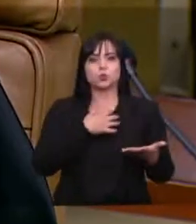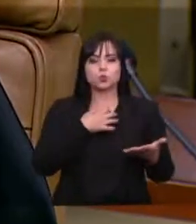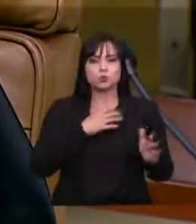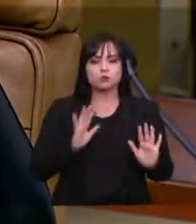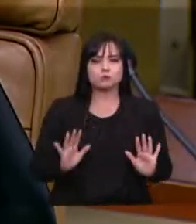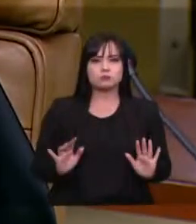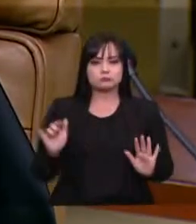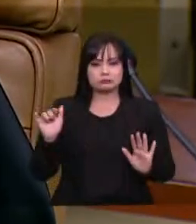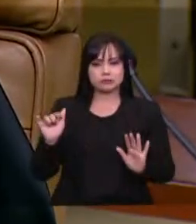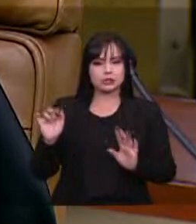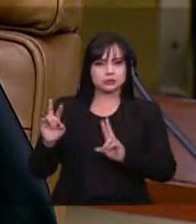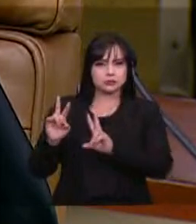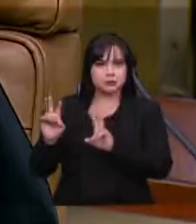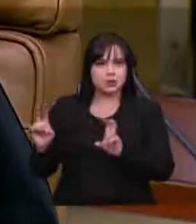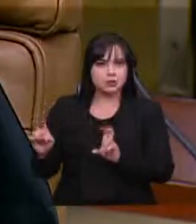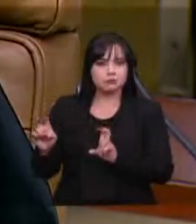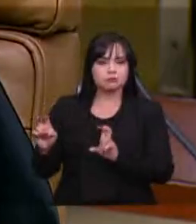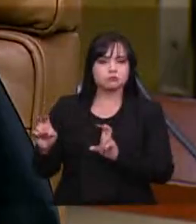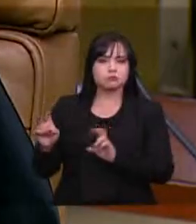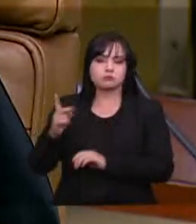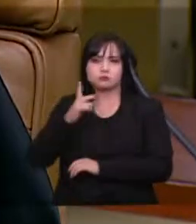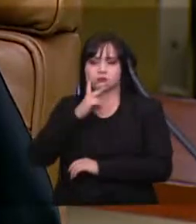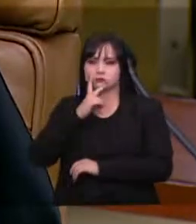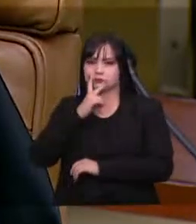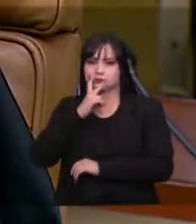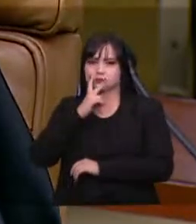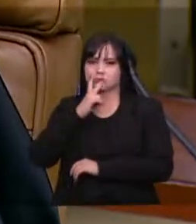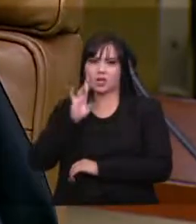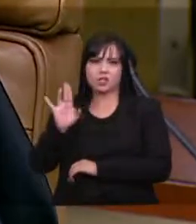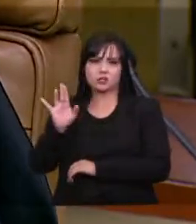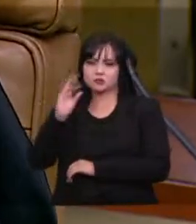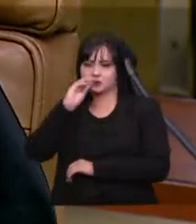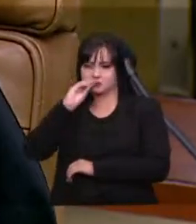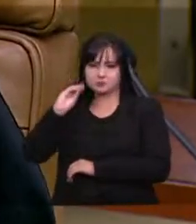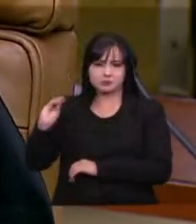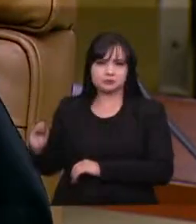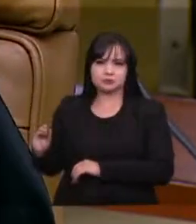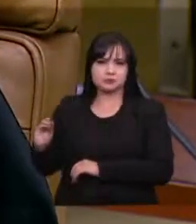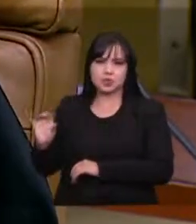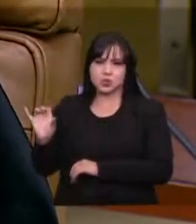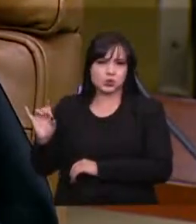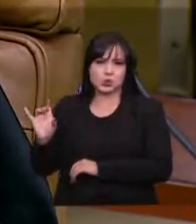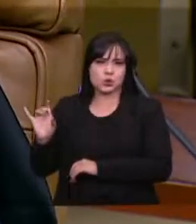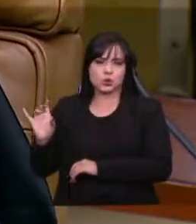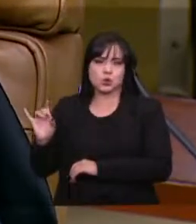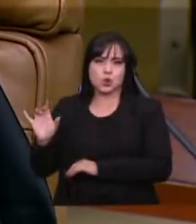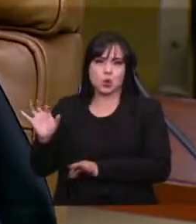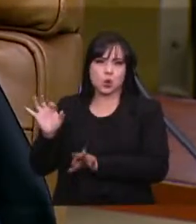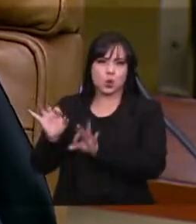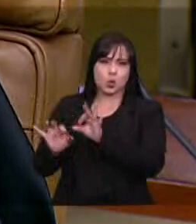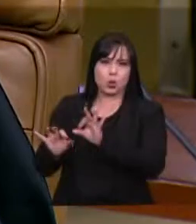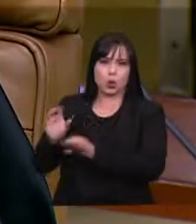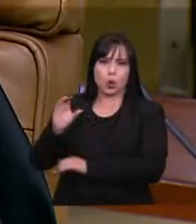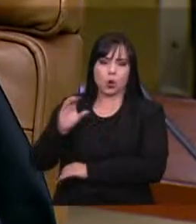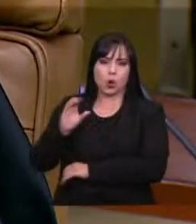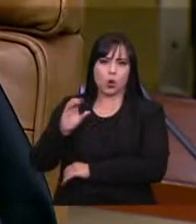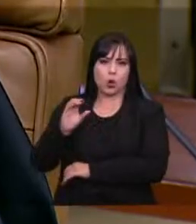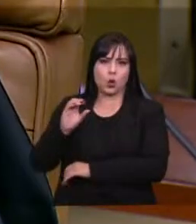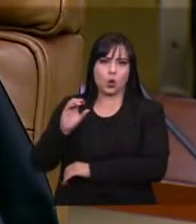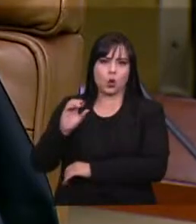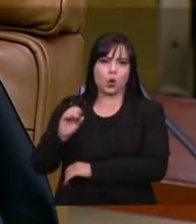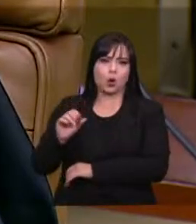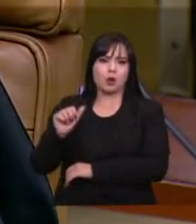neste tema parece-me serem repudiadas não só pela ordenamento jurídica Nacional mas